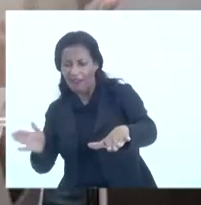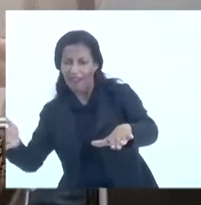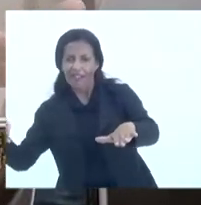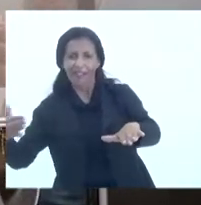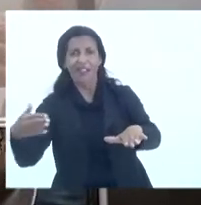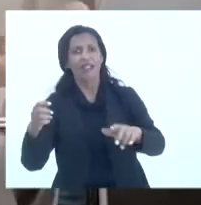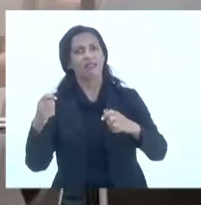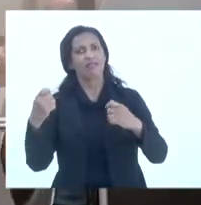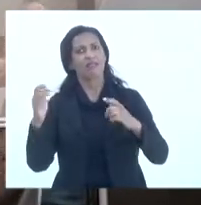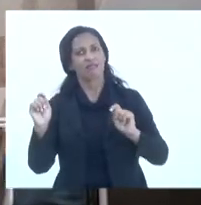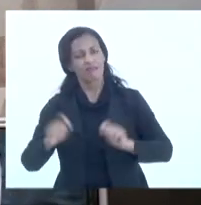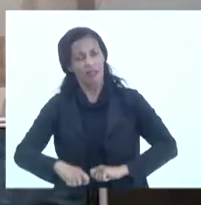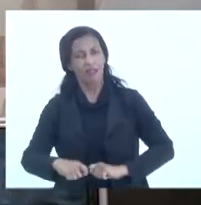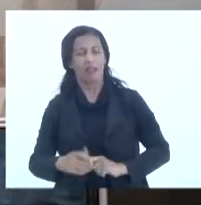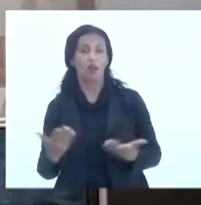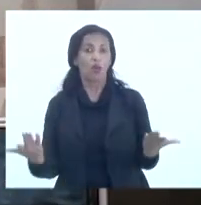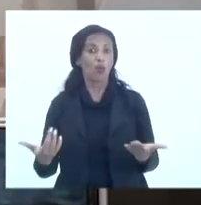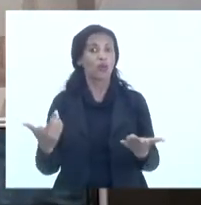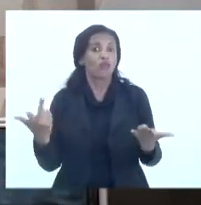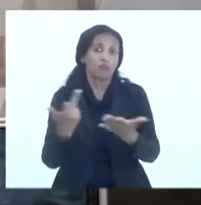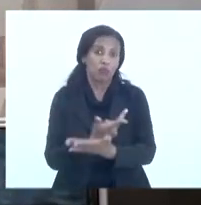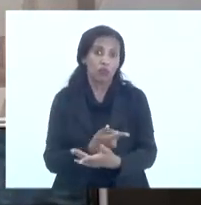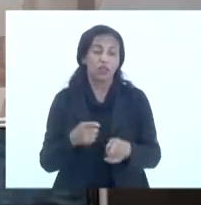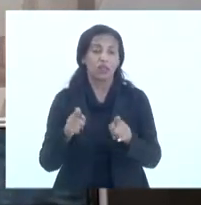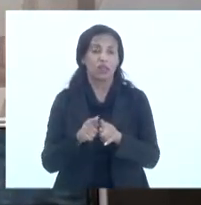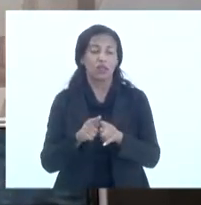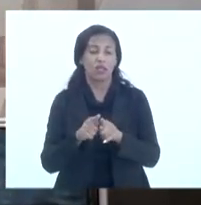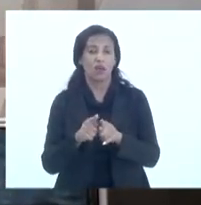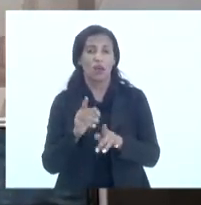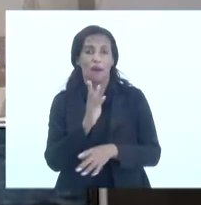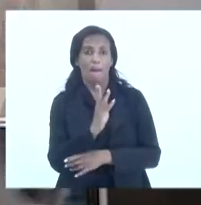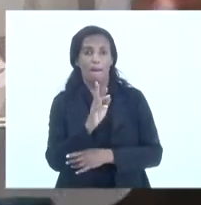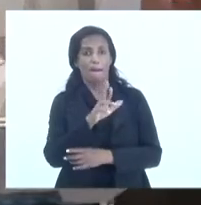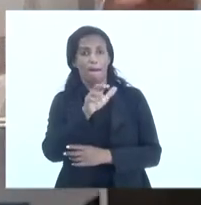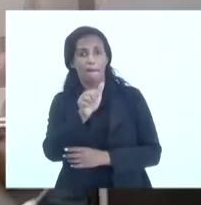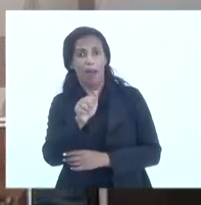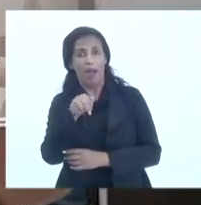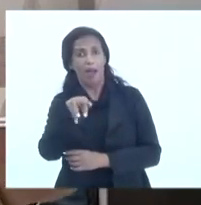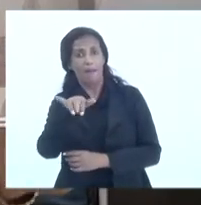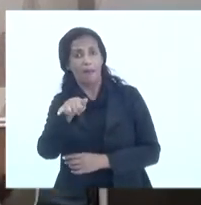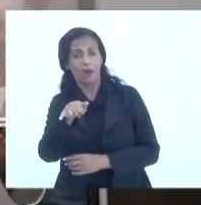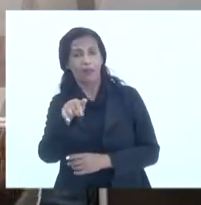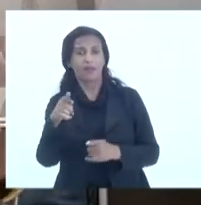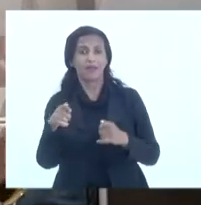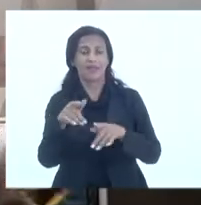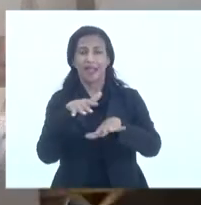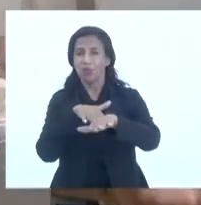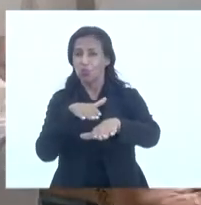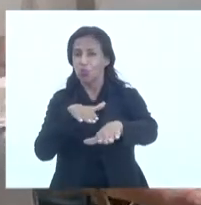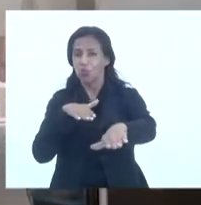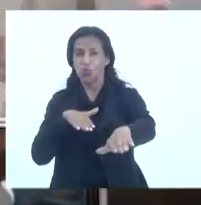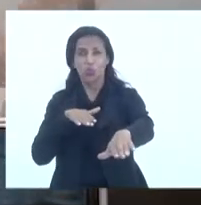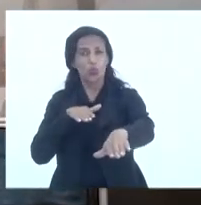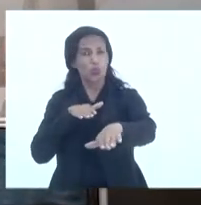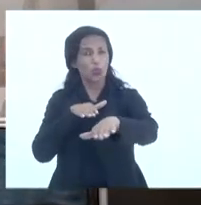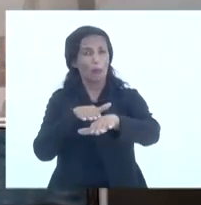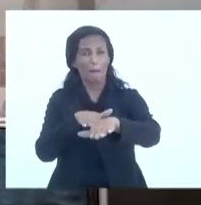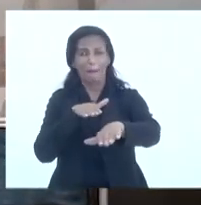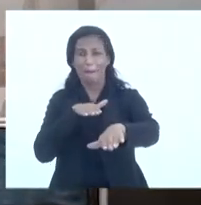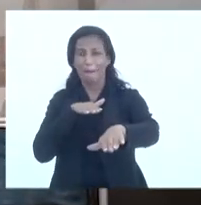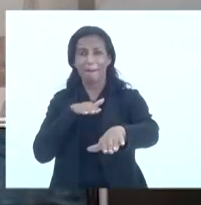e praticamente Barra Mansa, a região daqui para Resende, estava parado de